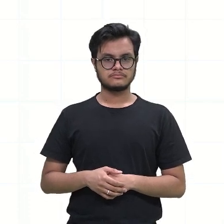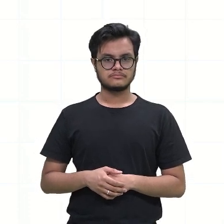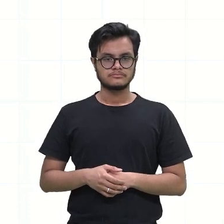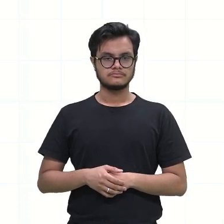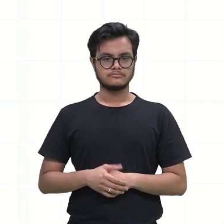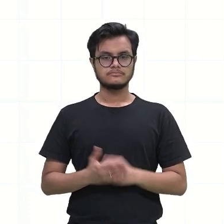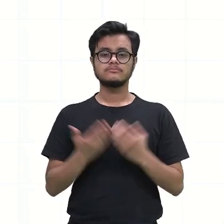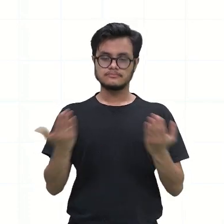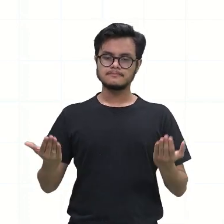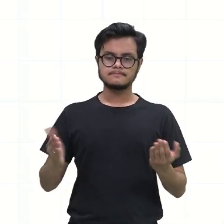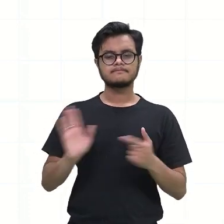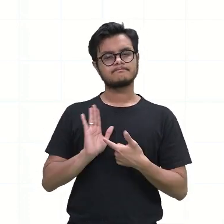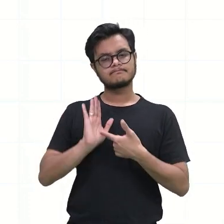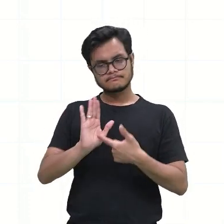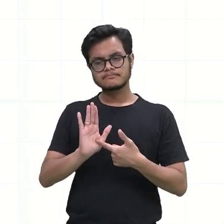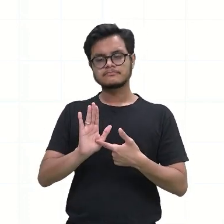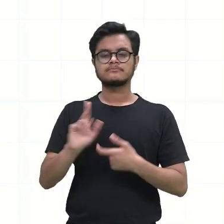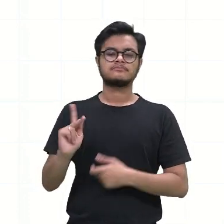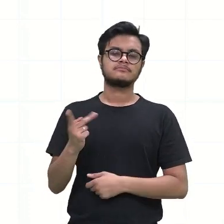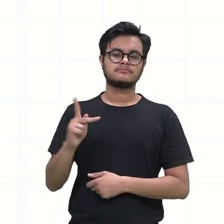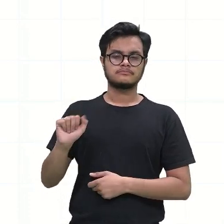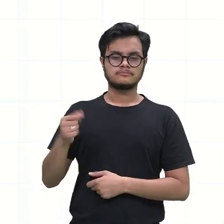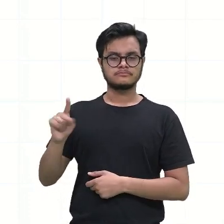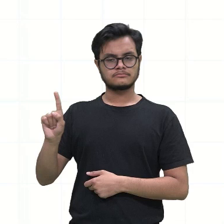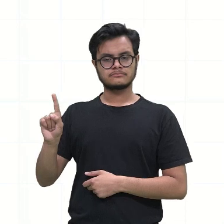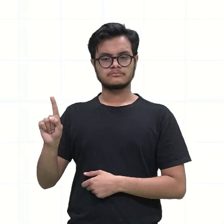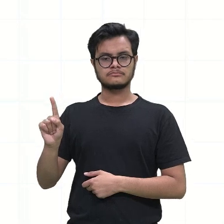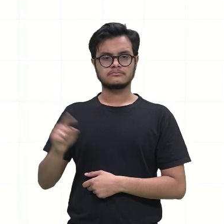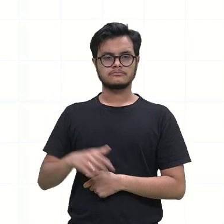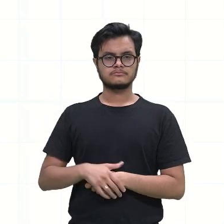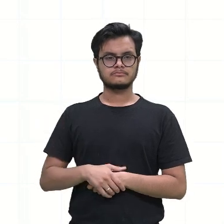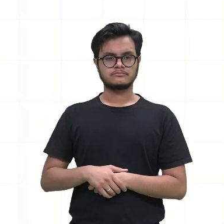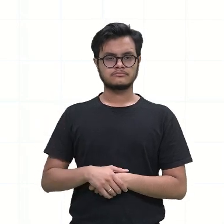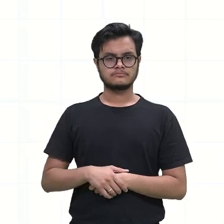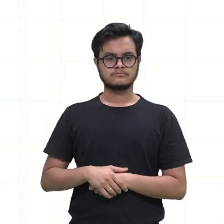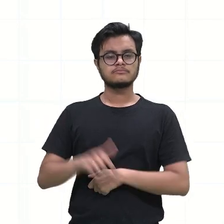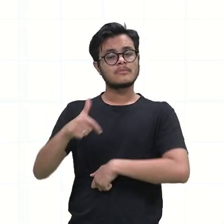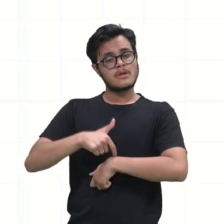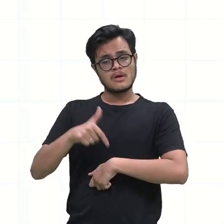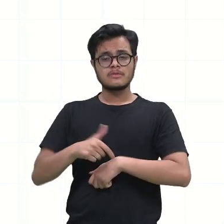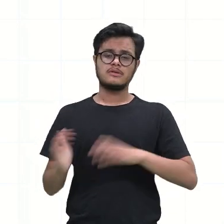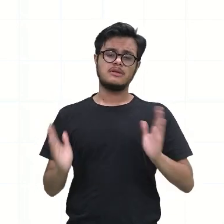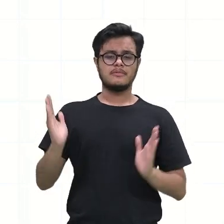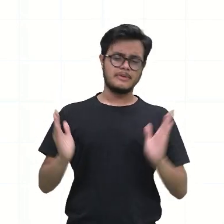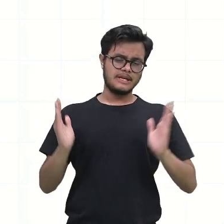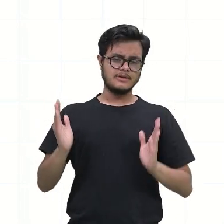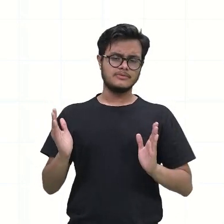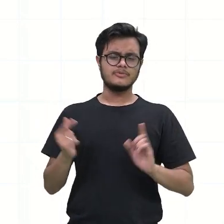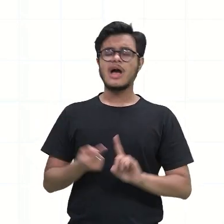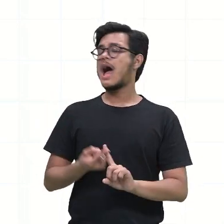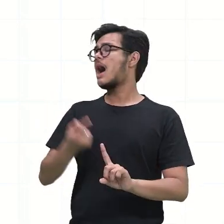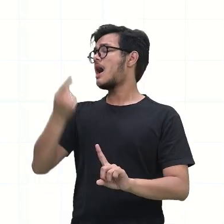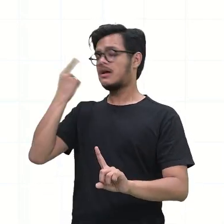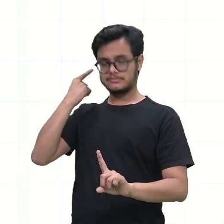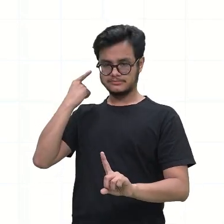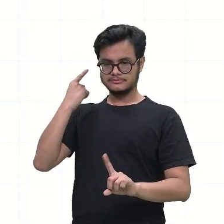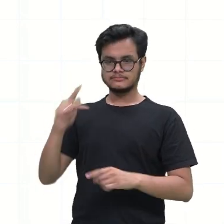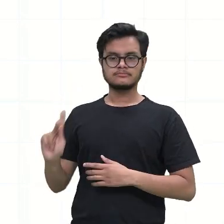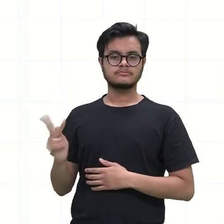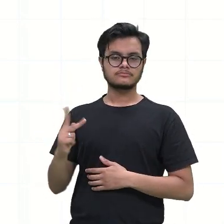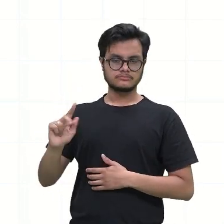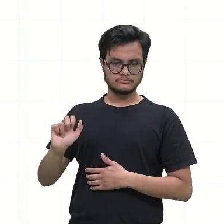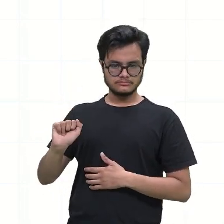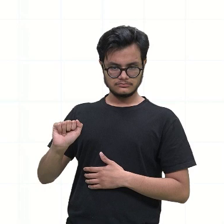ele vai indicar um verbo, algo como tempo, né? Indicando um tempo do